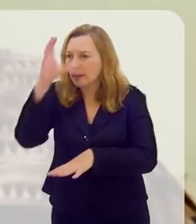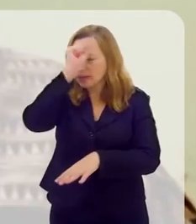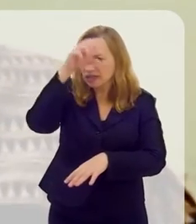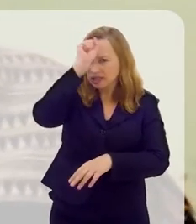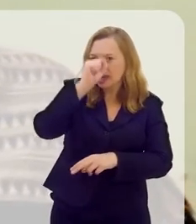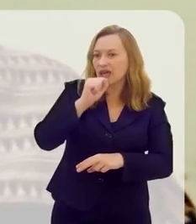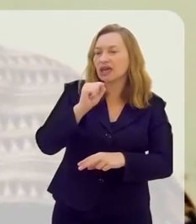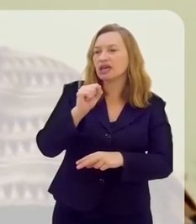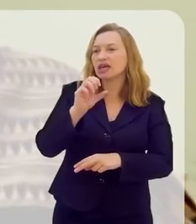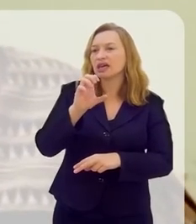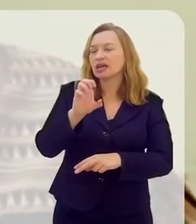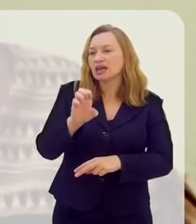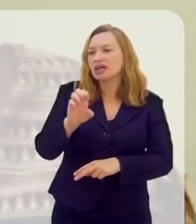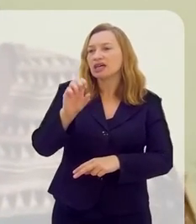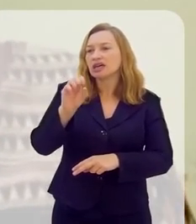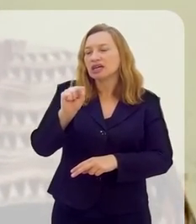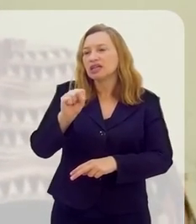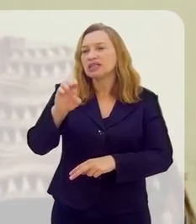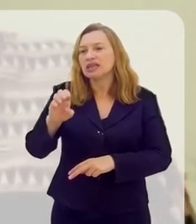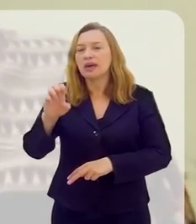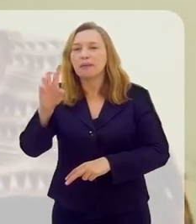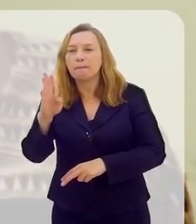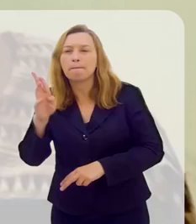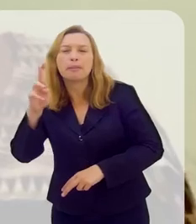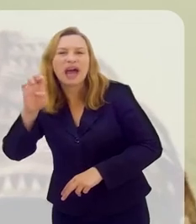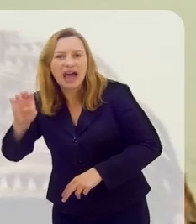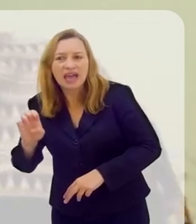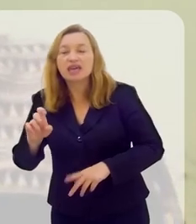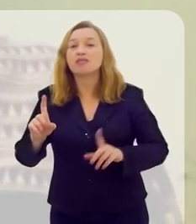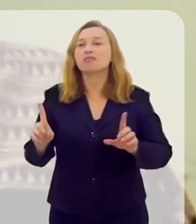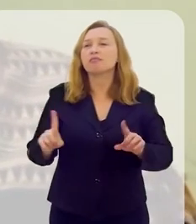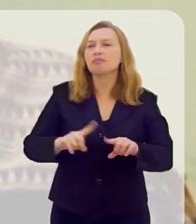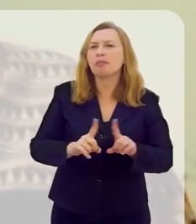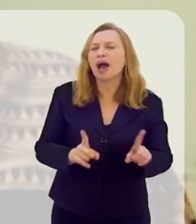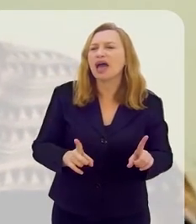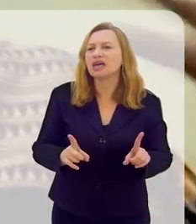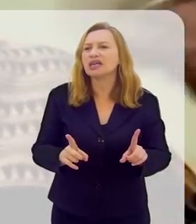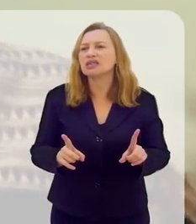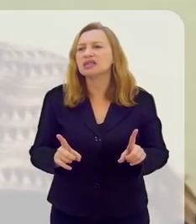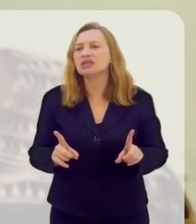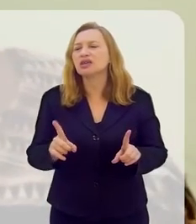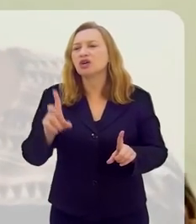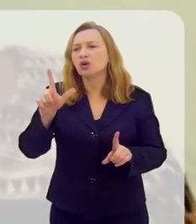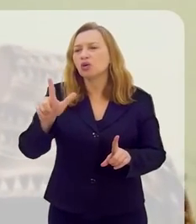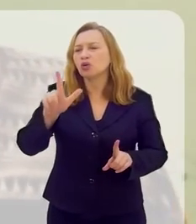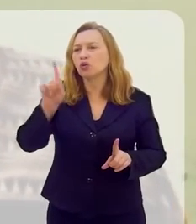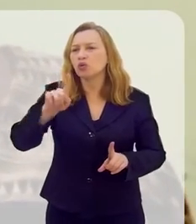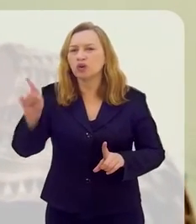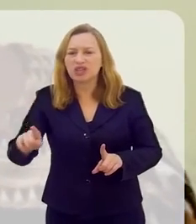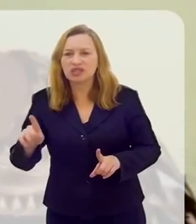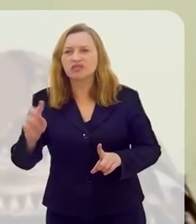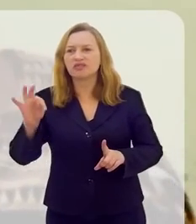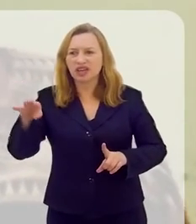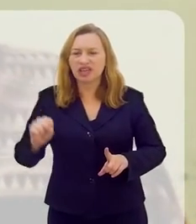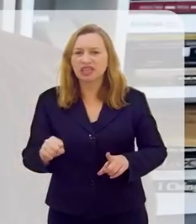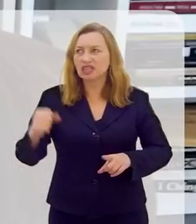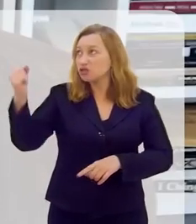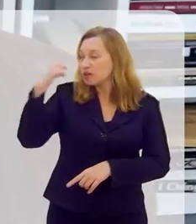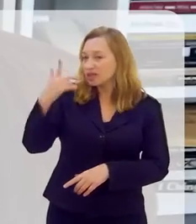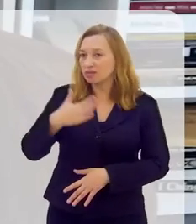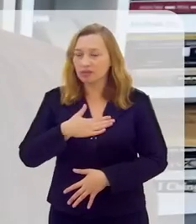foi o Sebrae, um grande parceiro meu, mas o Luiz de Freitas foi minha grande